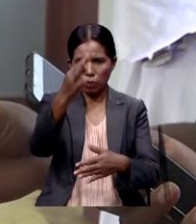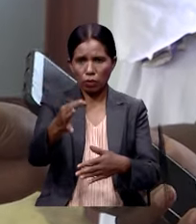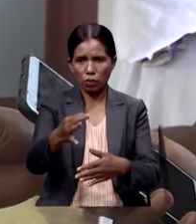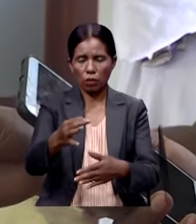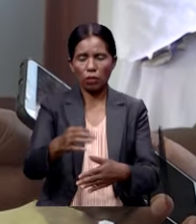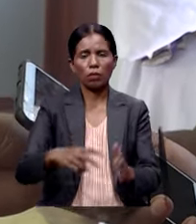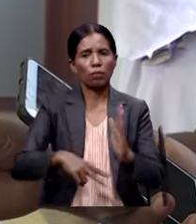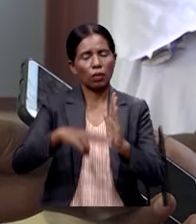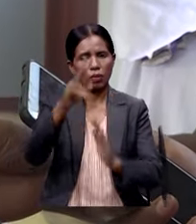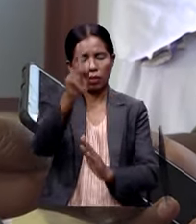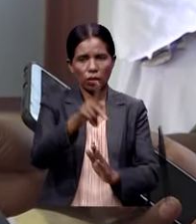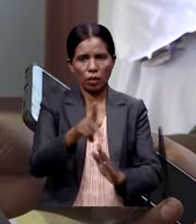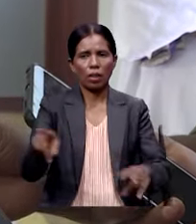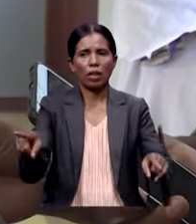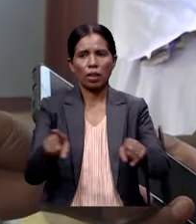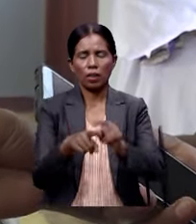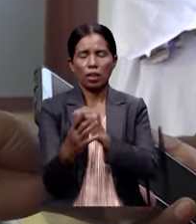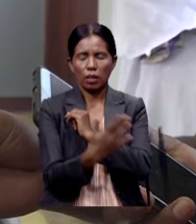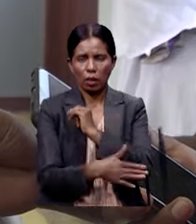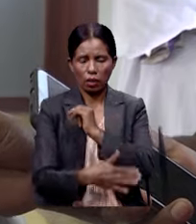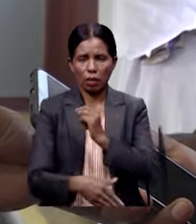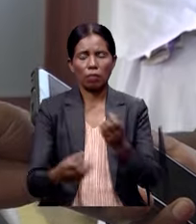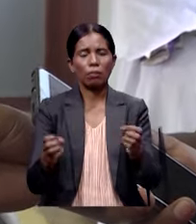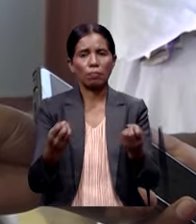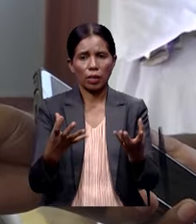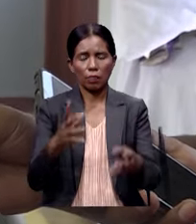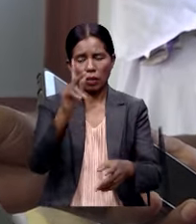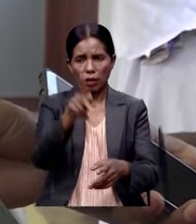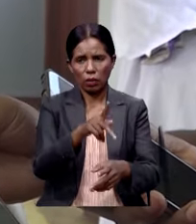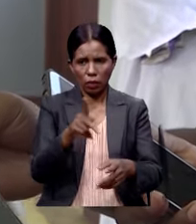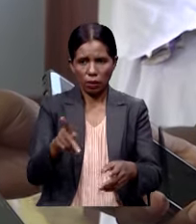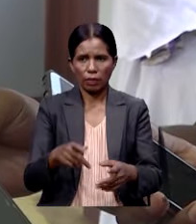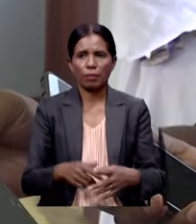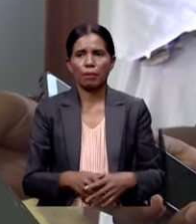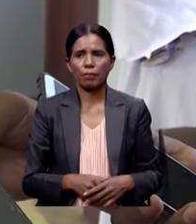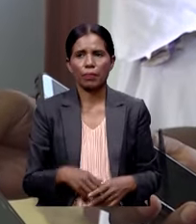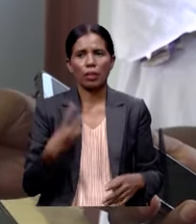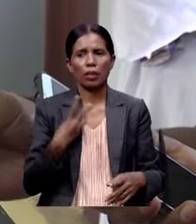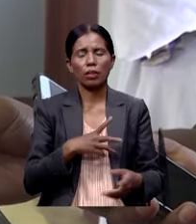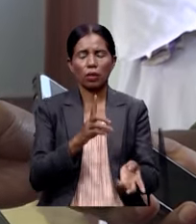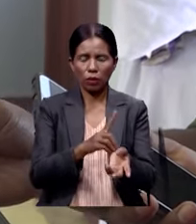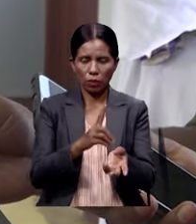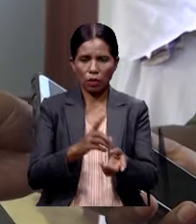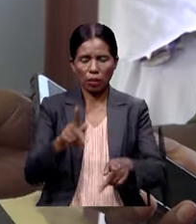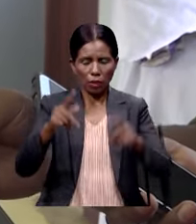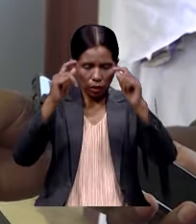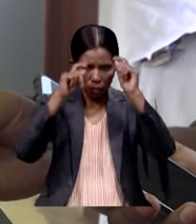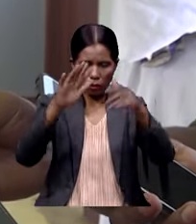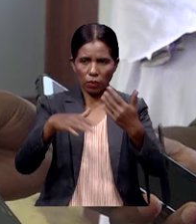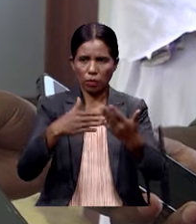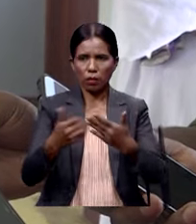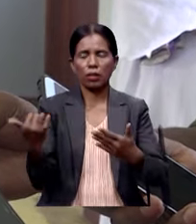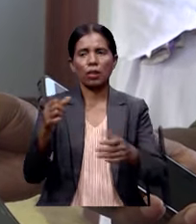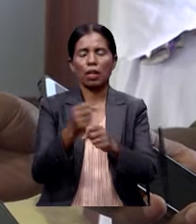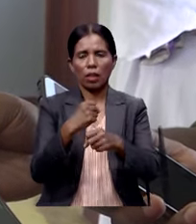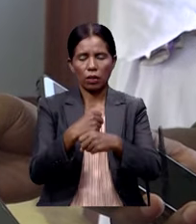católico no da nação né be maioria católico e tá longe nem catar tenem médico se era timor amo todo no da sarani se era halau